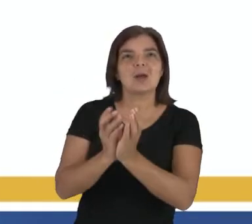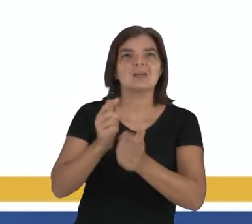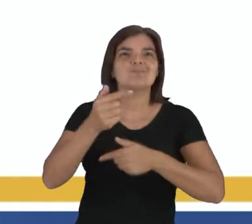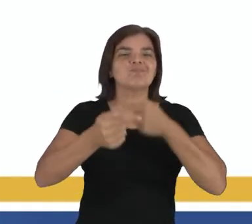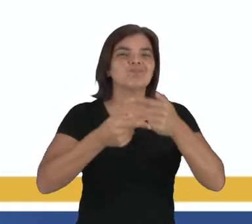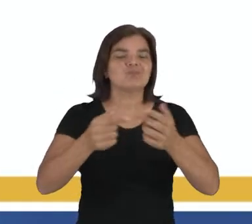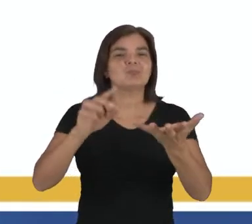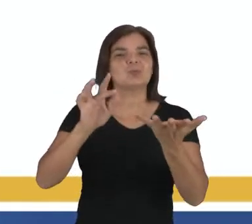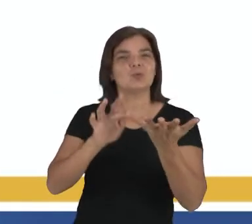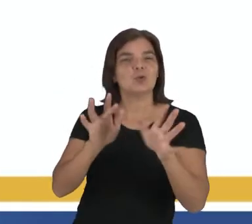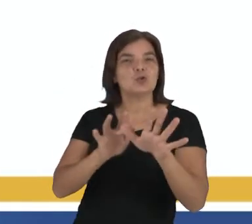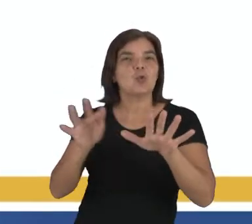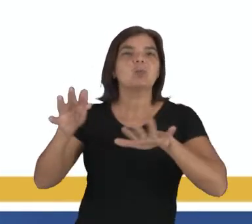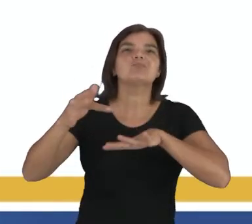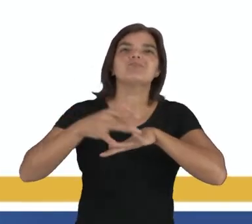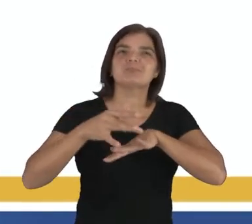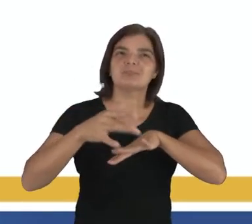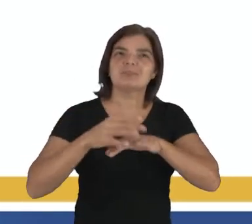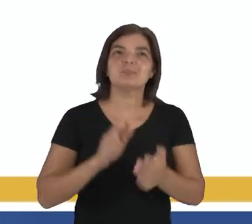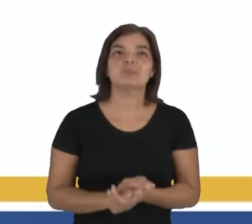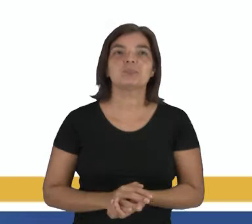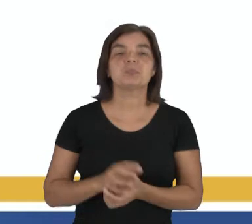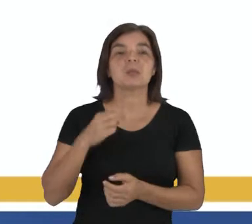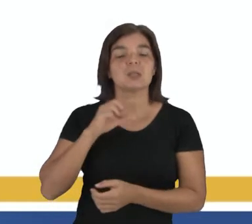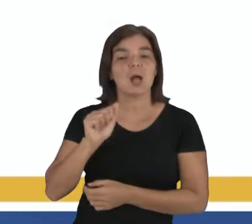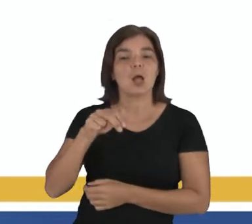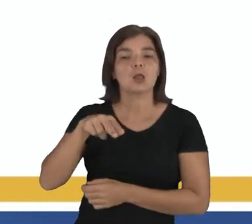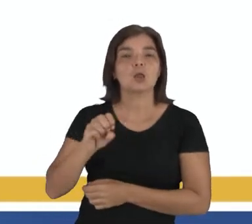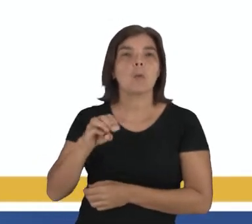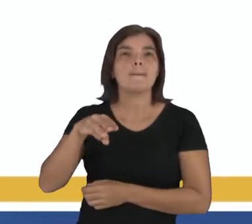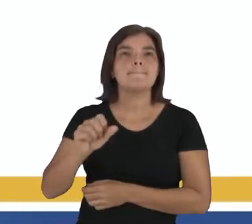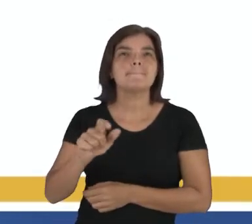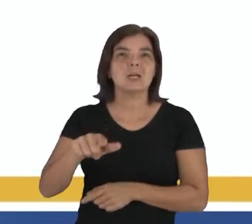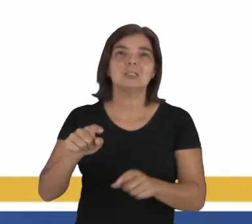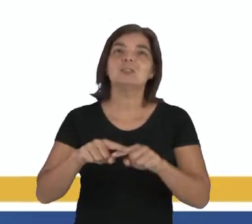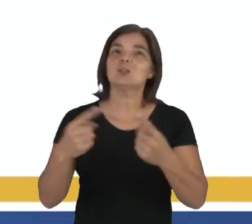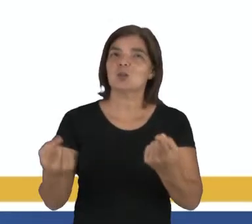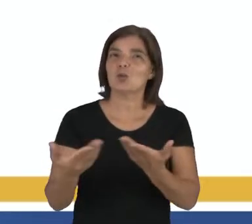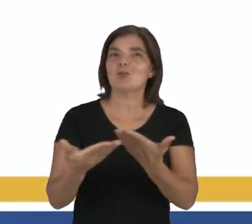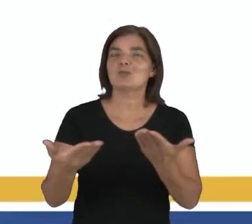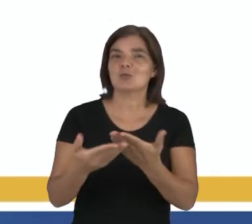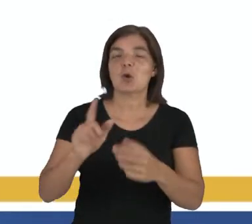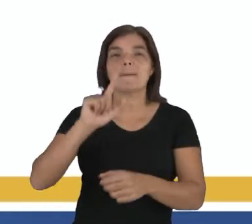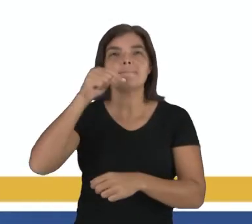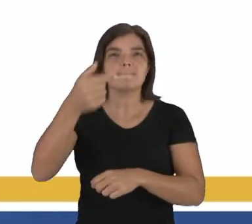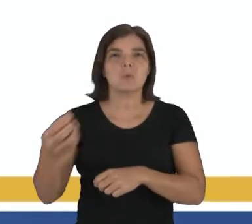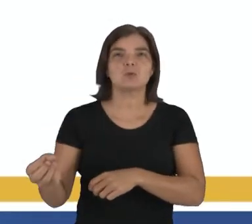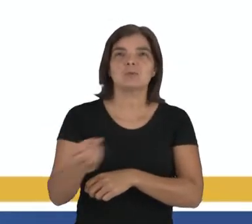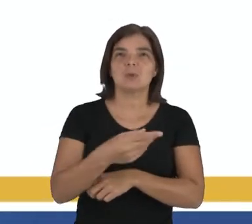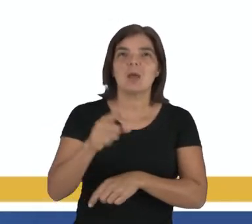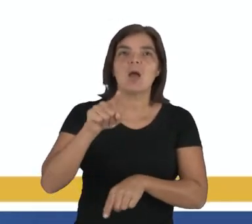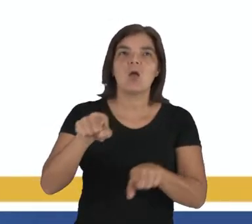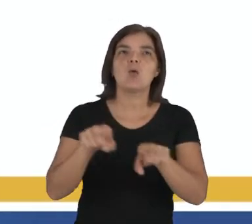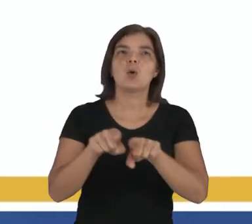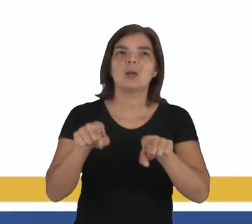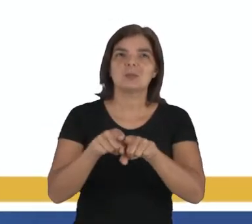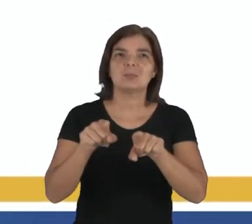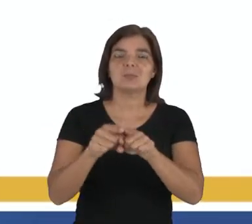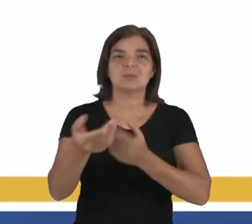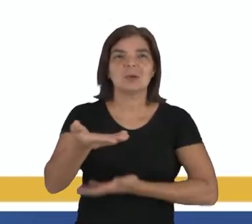coletiva gerada pelas redes sociais. Uma das anomalias de nossa época pós-moderna é